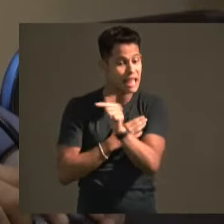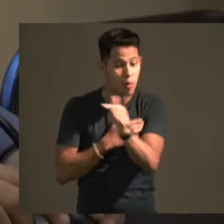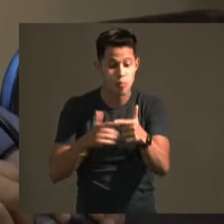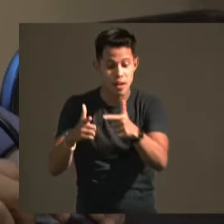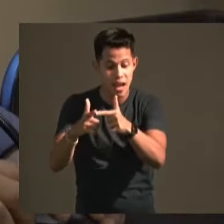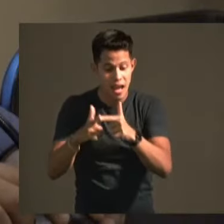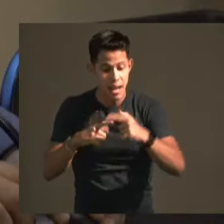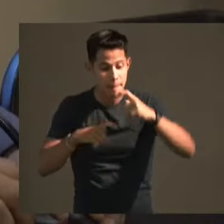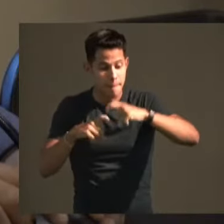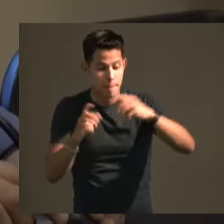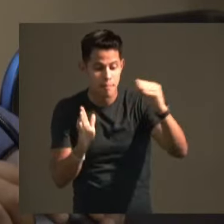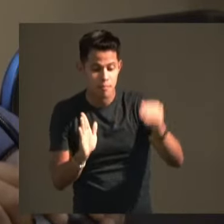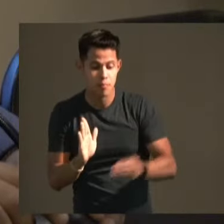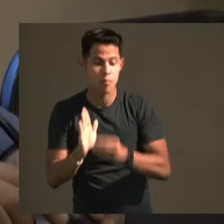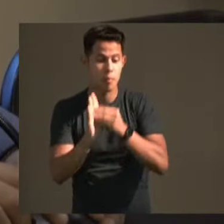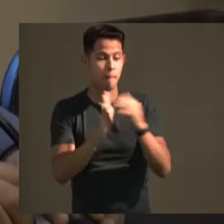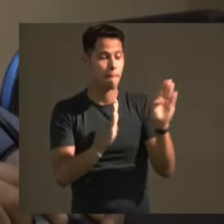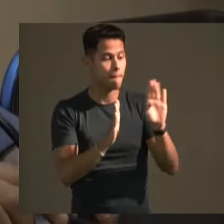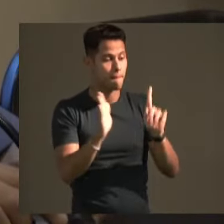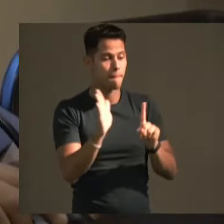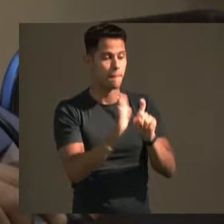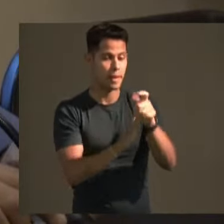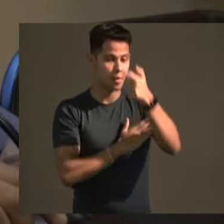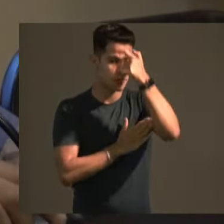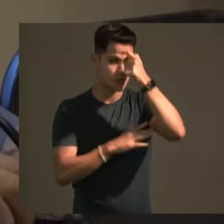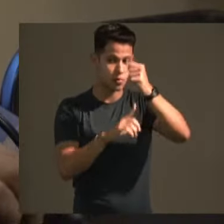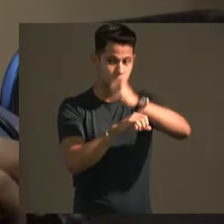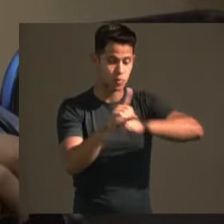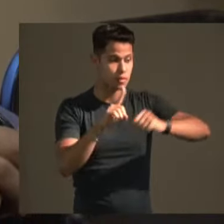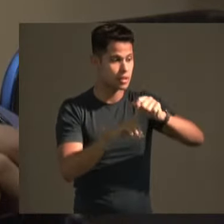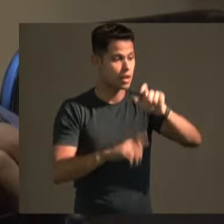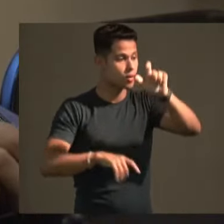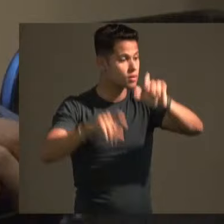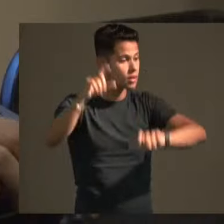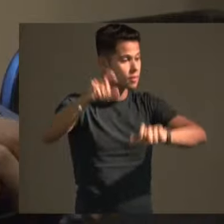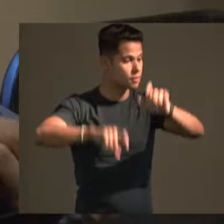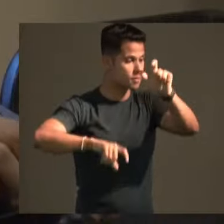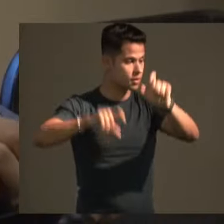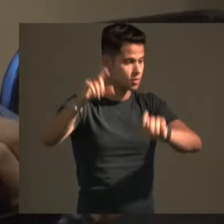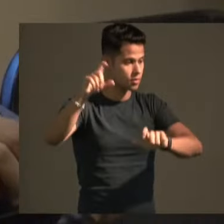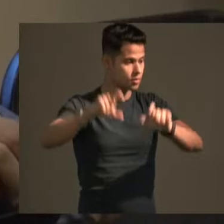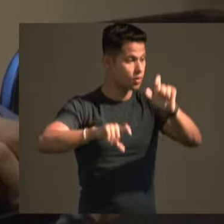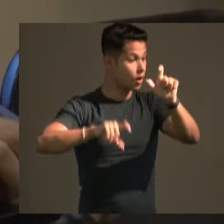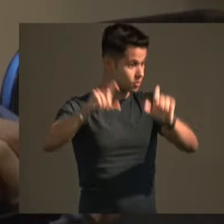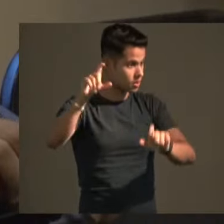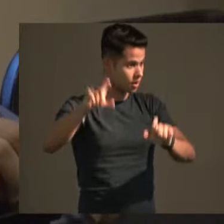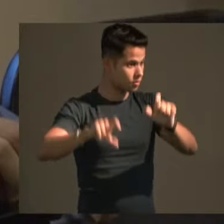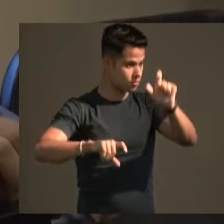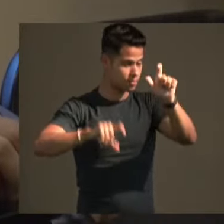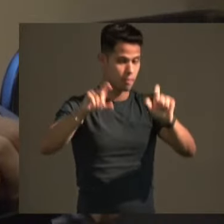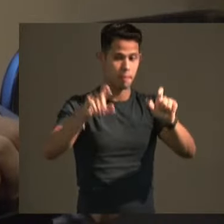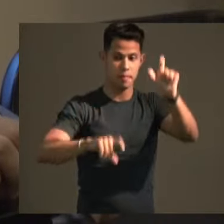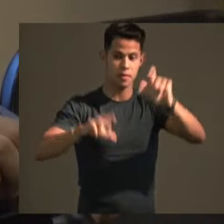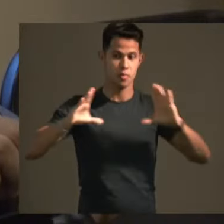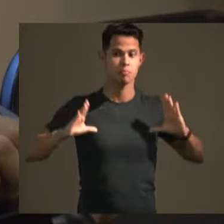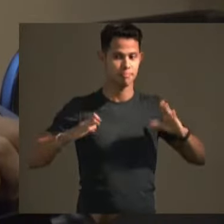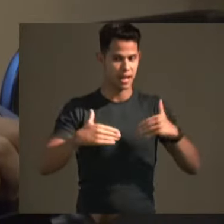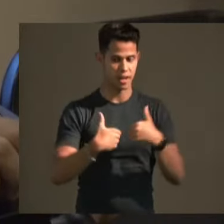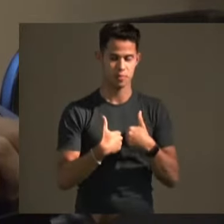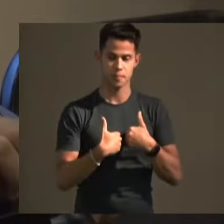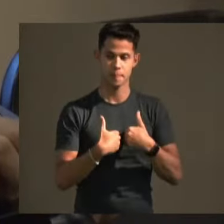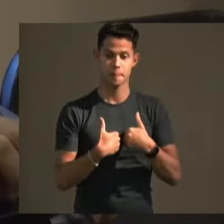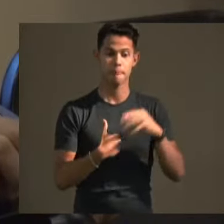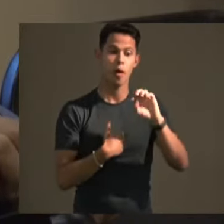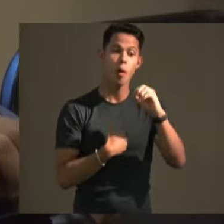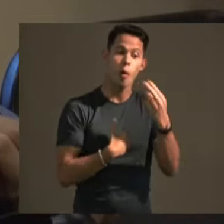avaliação biopsicossocial dessa pessoa, né, que não foi validada como pessoa com autismo, pode ser, e muitas que